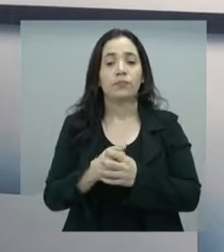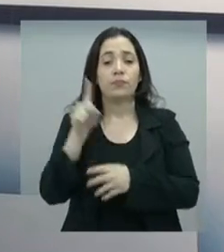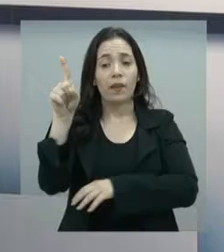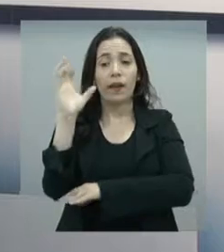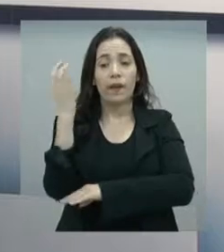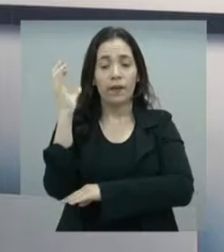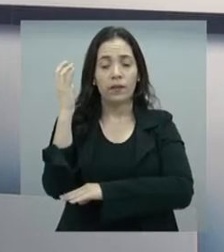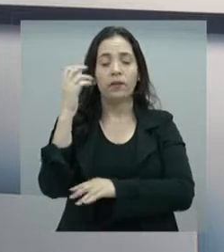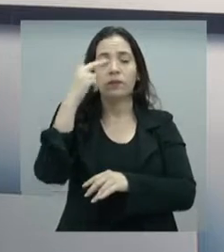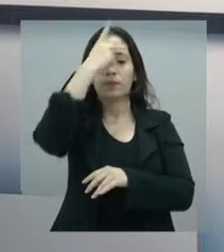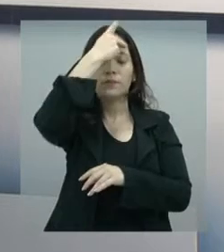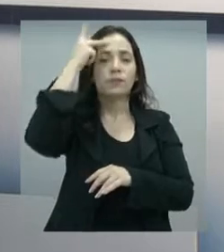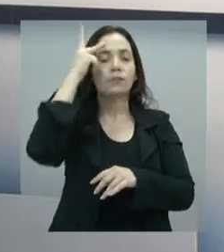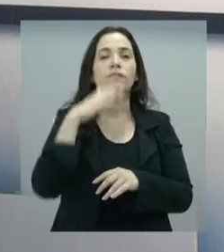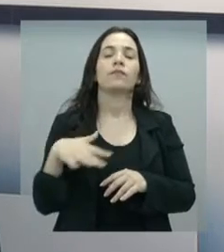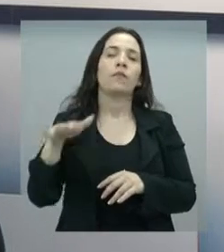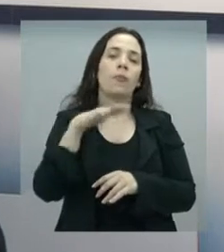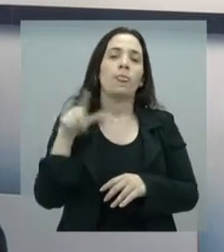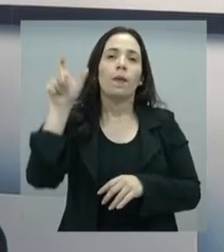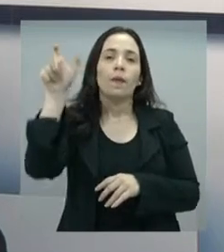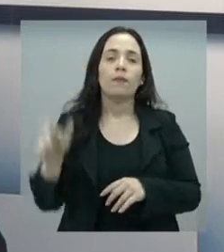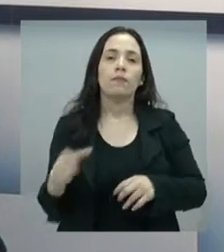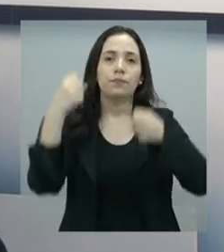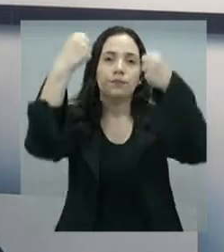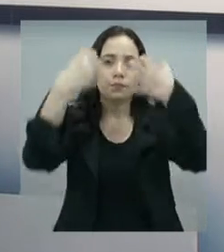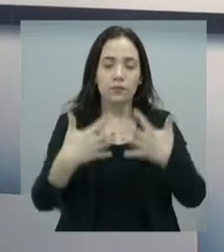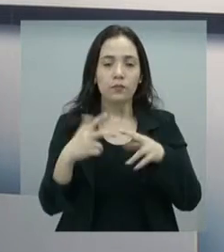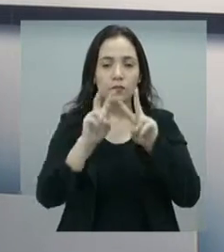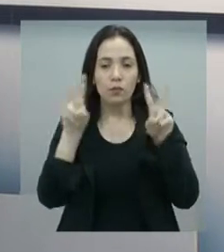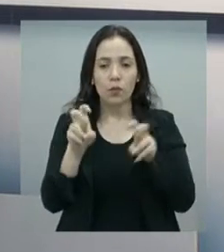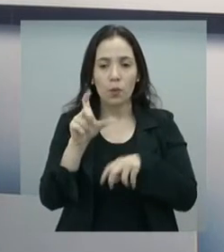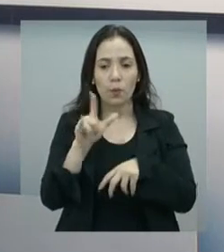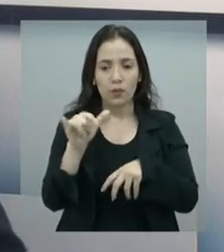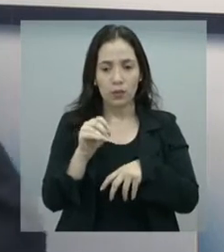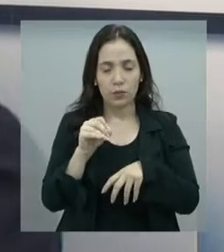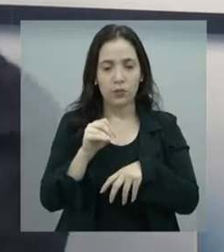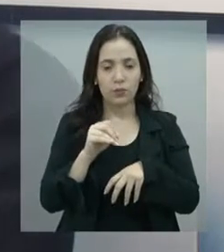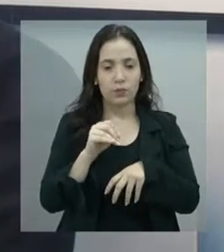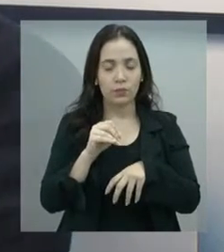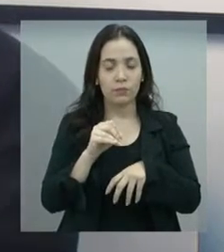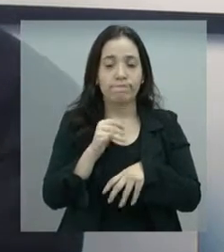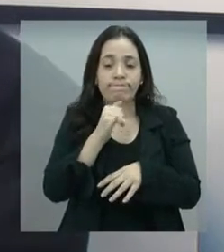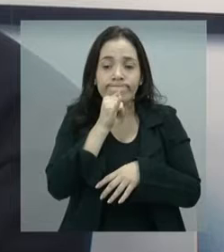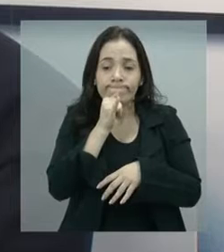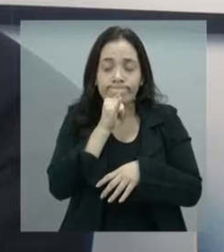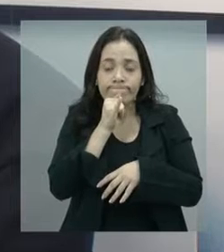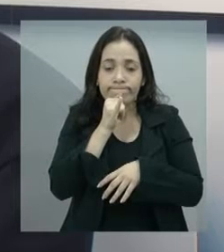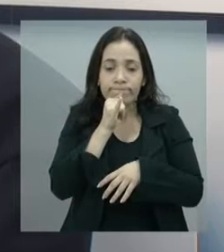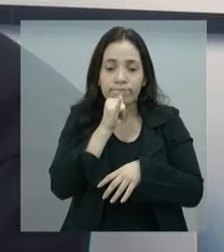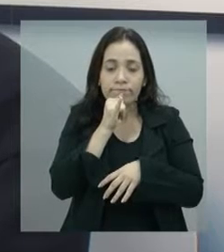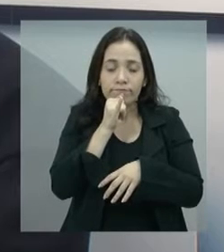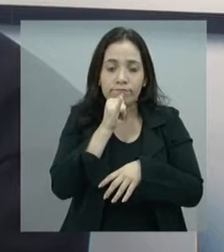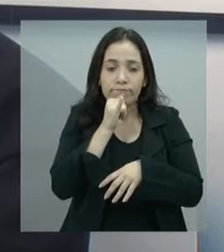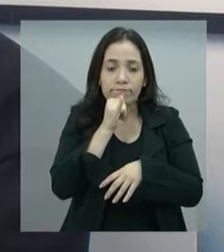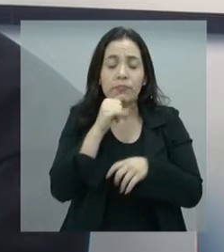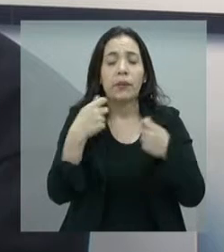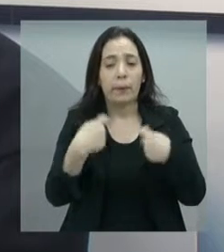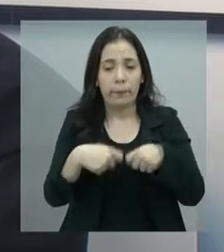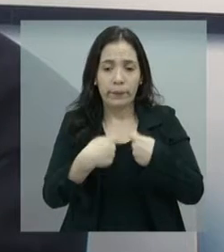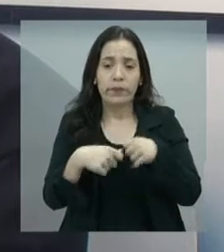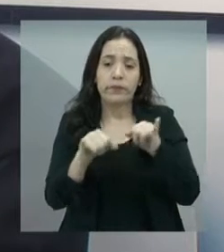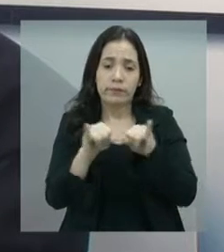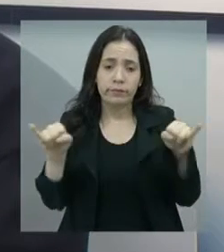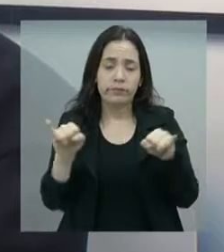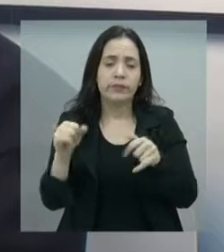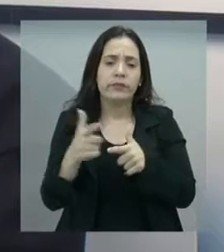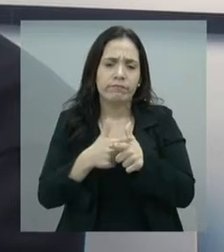pessoas, o deputado falou em lixo aí, é porque, infelizmente, a gente tem que falar isso, é uma coisa muito séria,